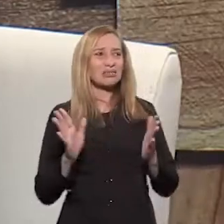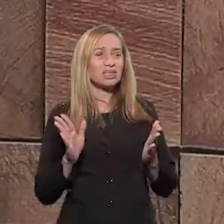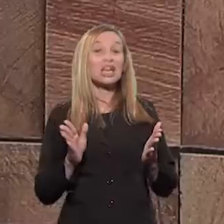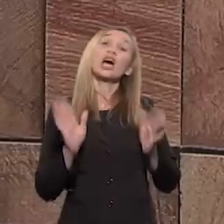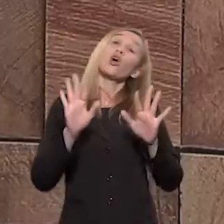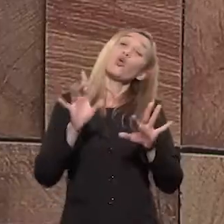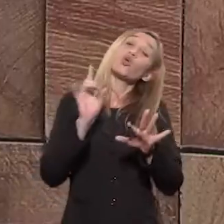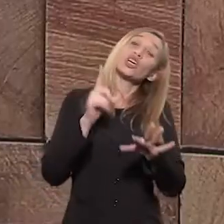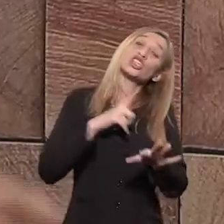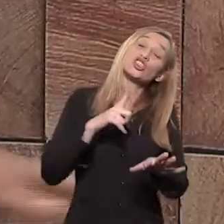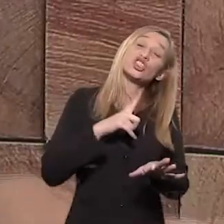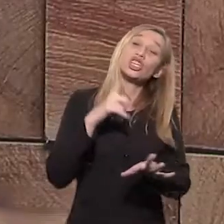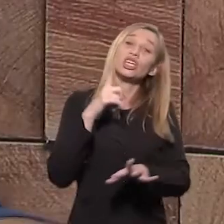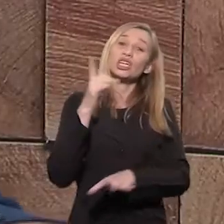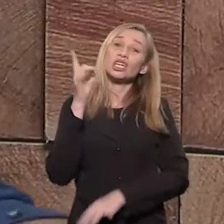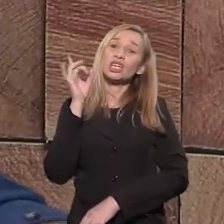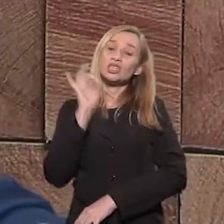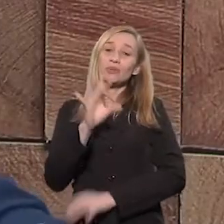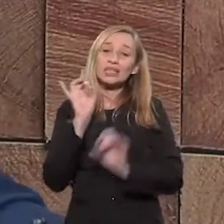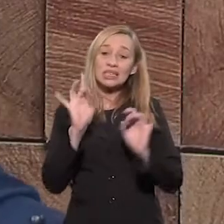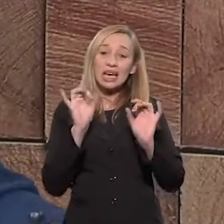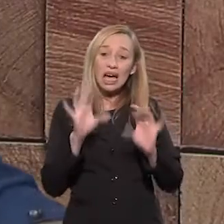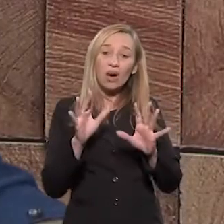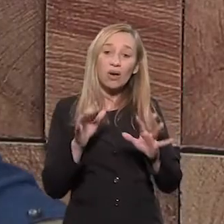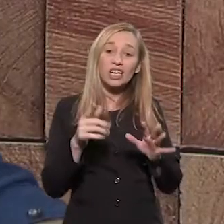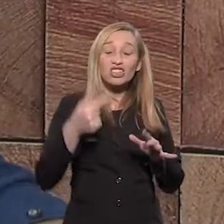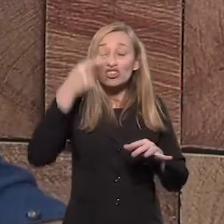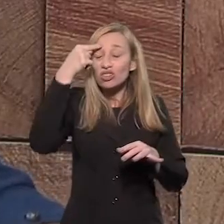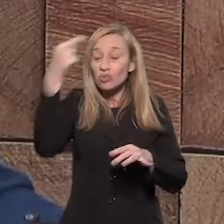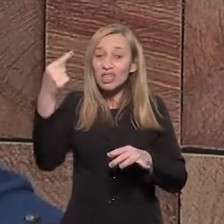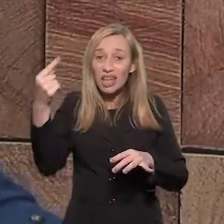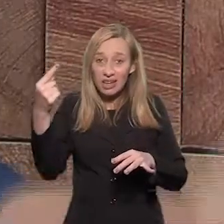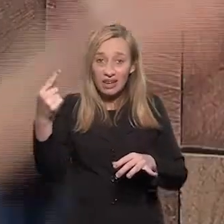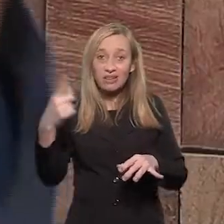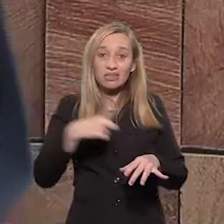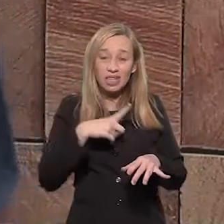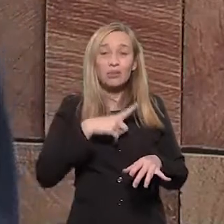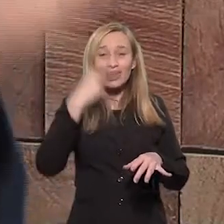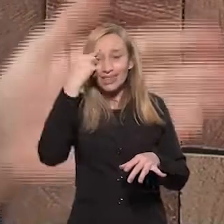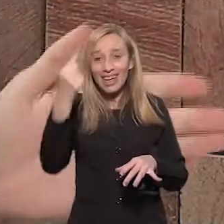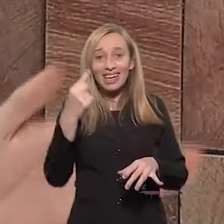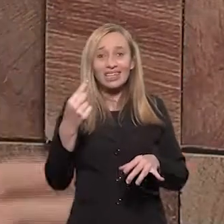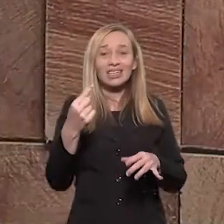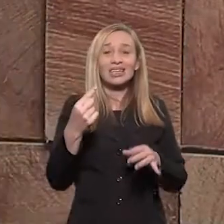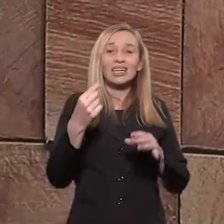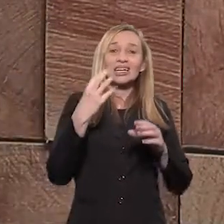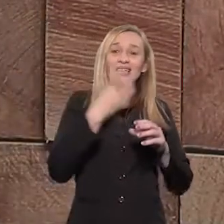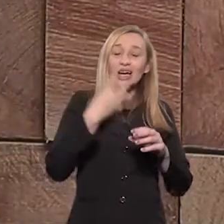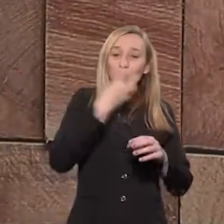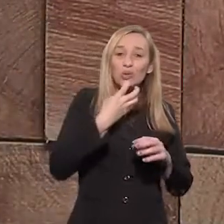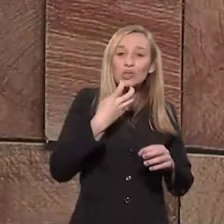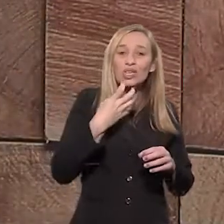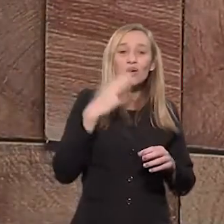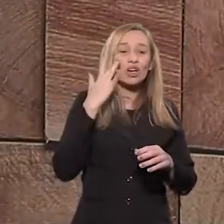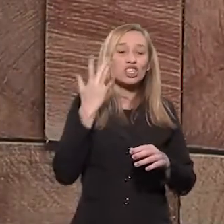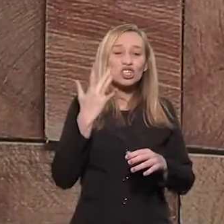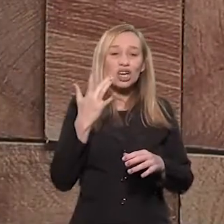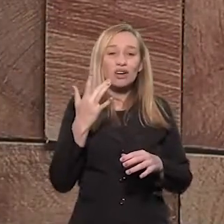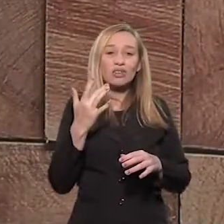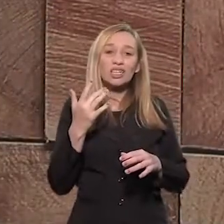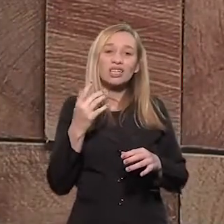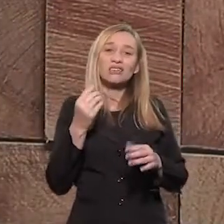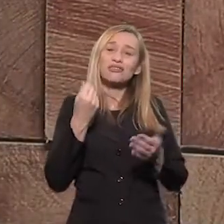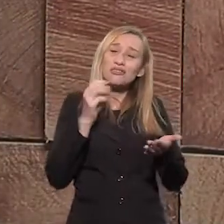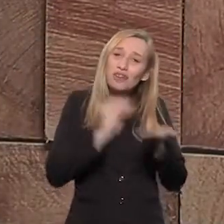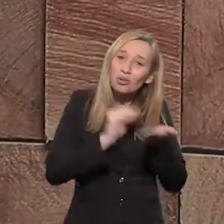demais? Não. O que tinha especial em relação aos demais é que tem uma ideia nessa música que eu achava que nunca